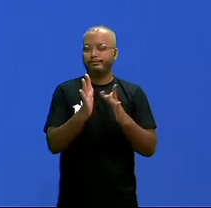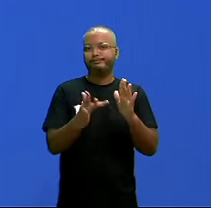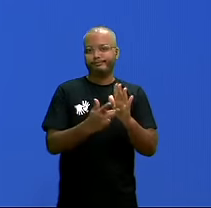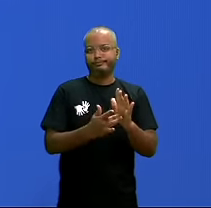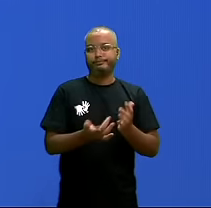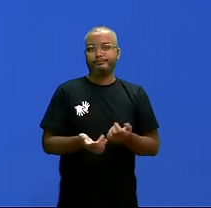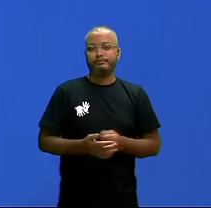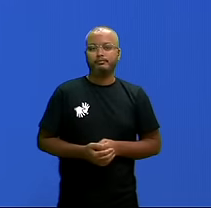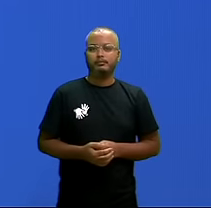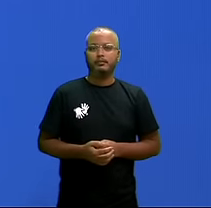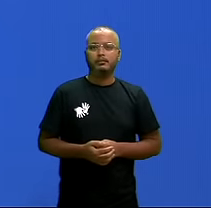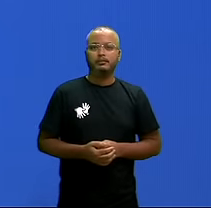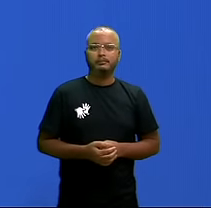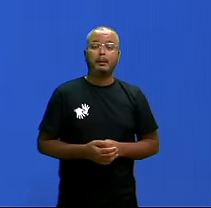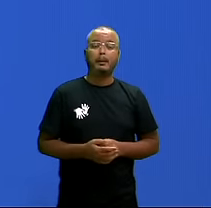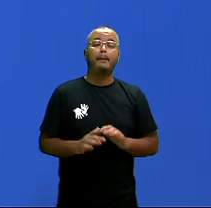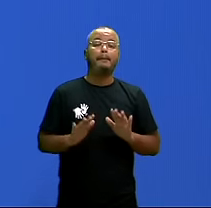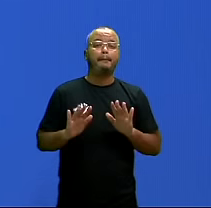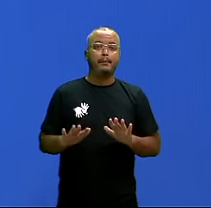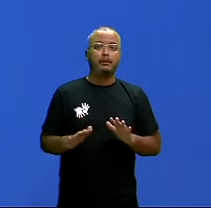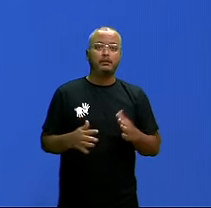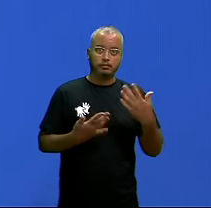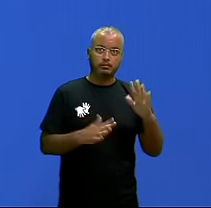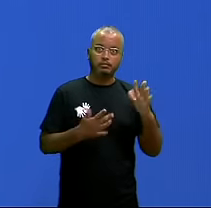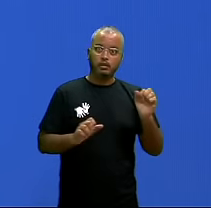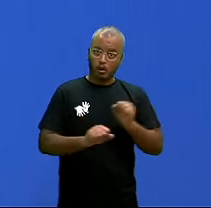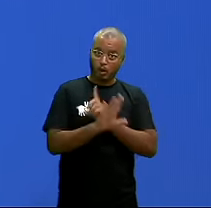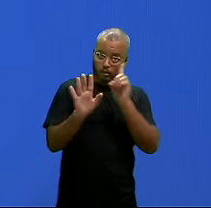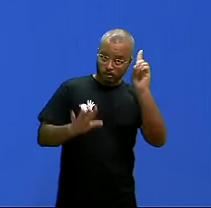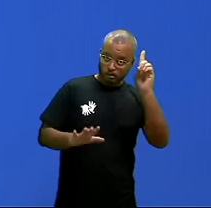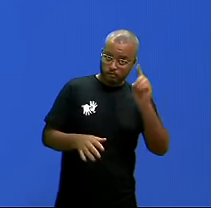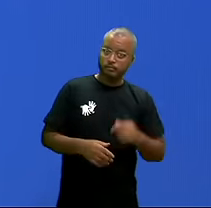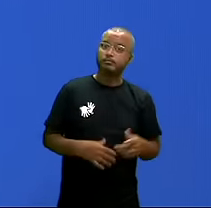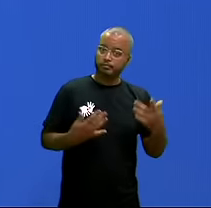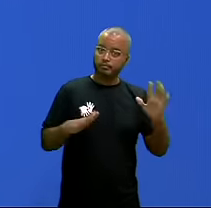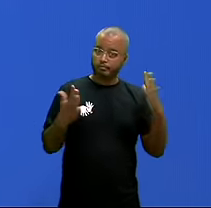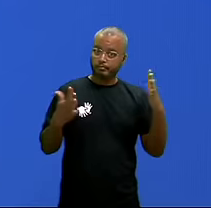Mas que privilégio, cara, poder. Glória a Deus.